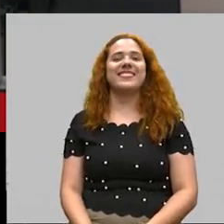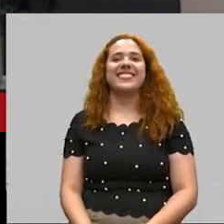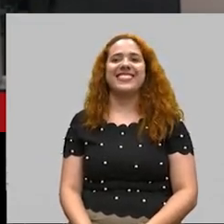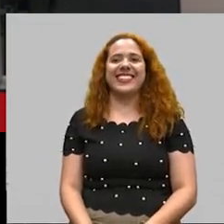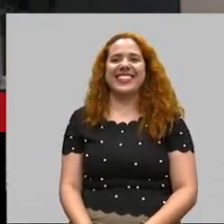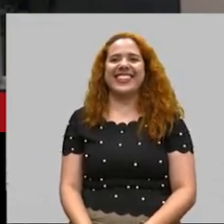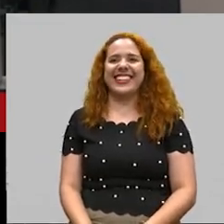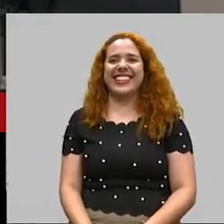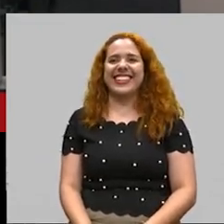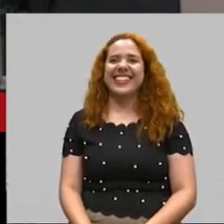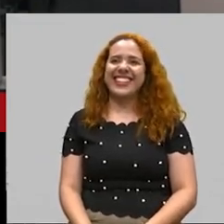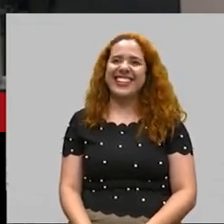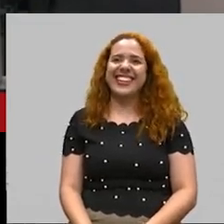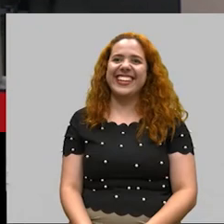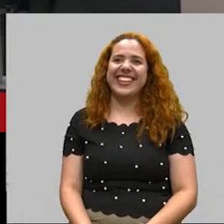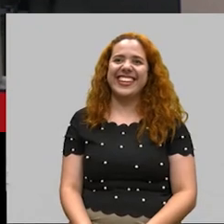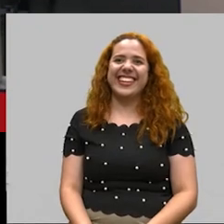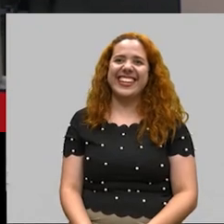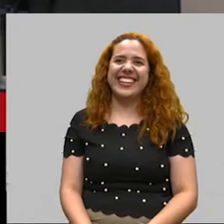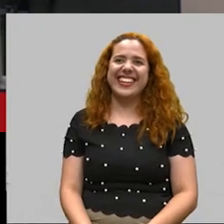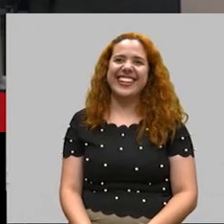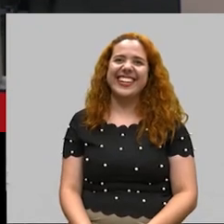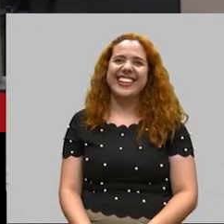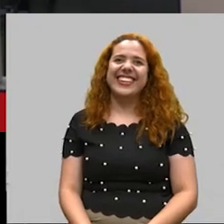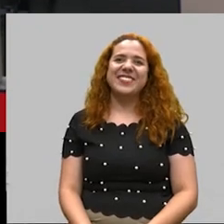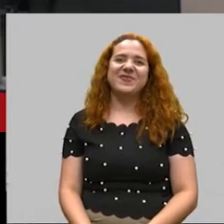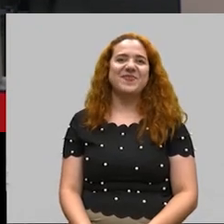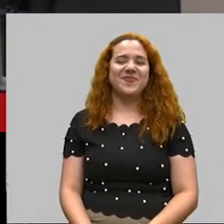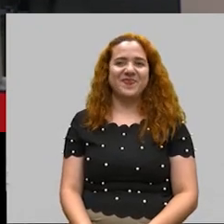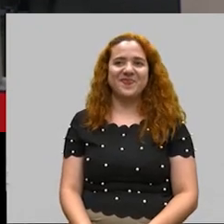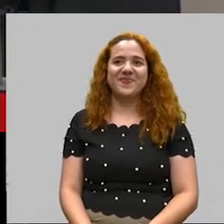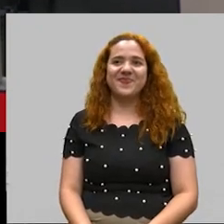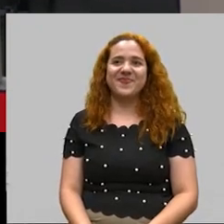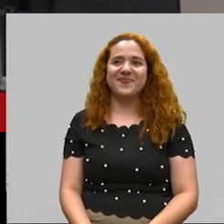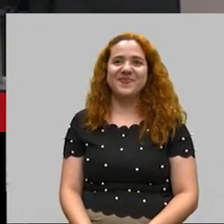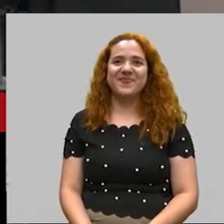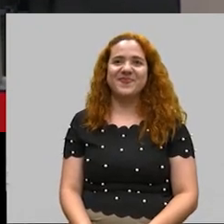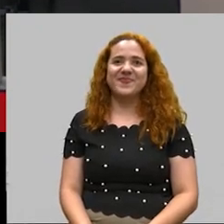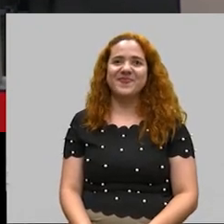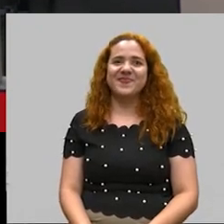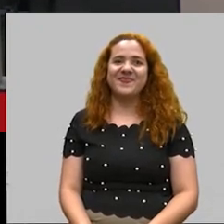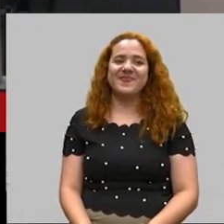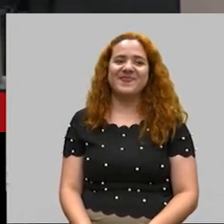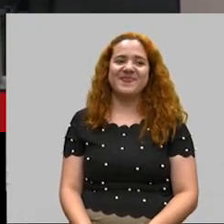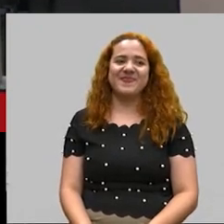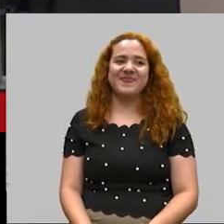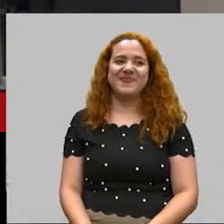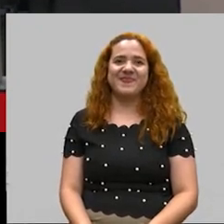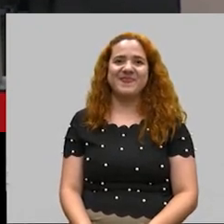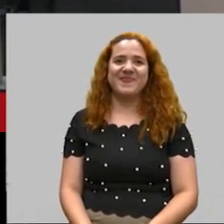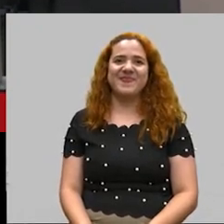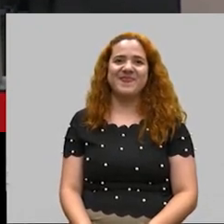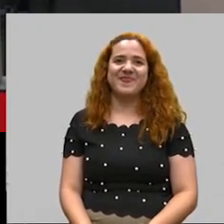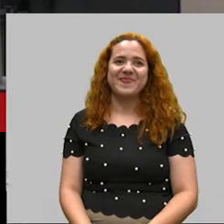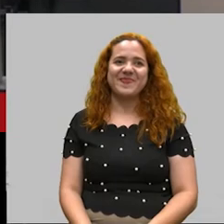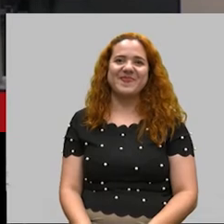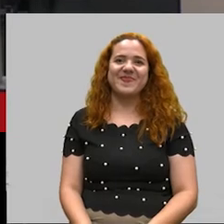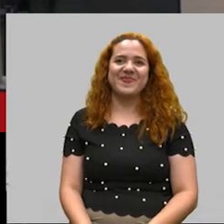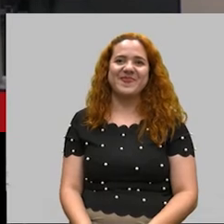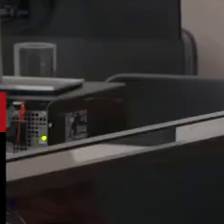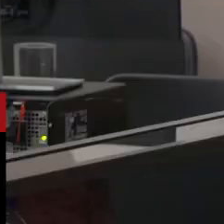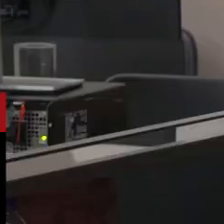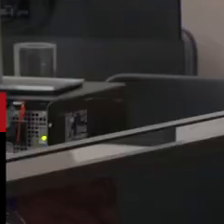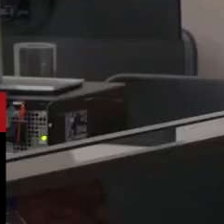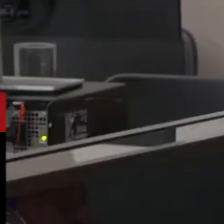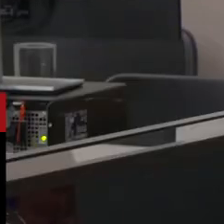peneirar P subiu uai uai uai a nossa vez chegou